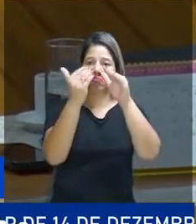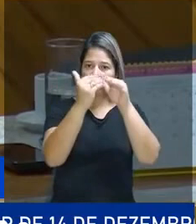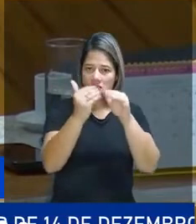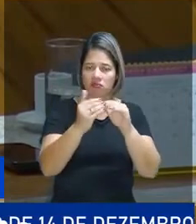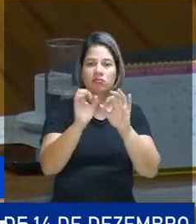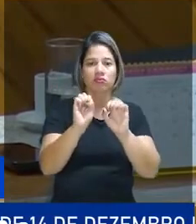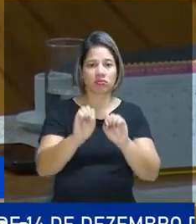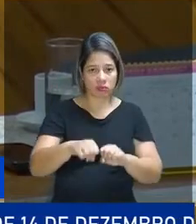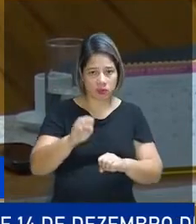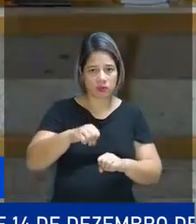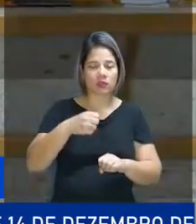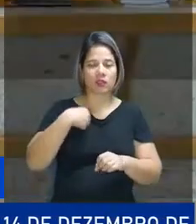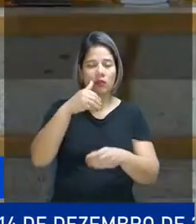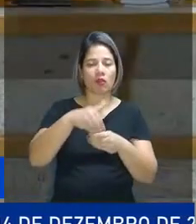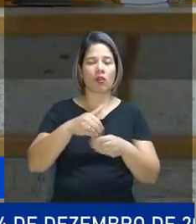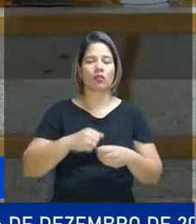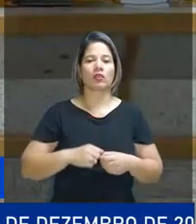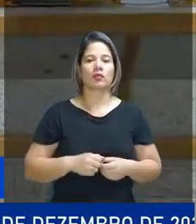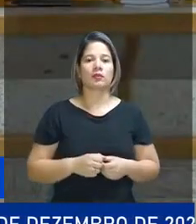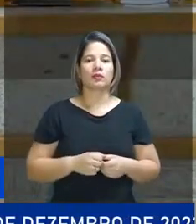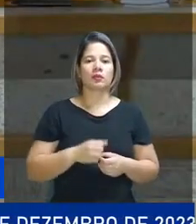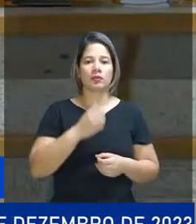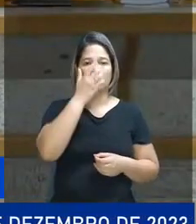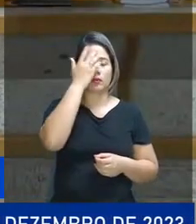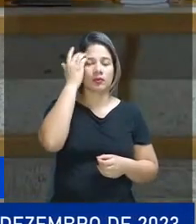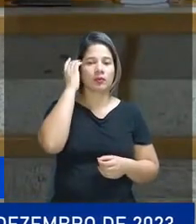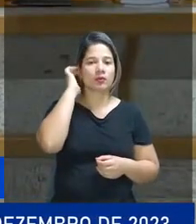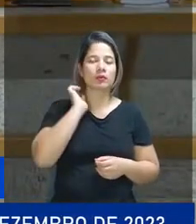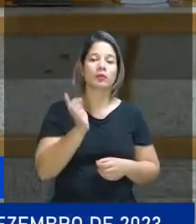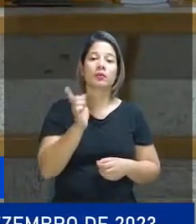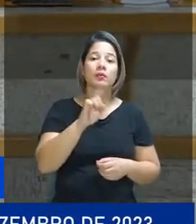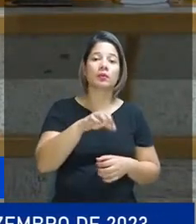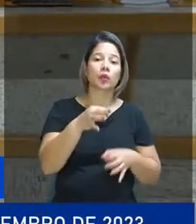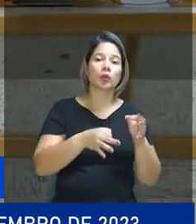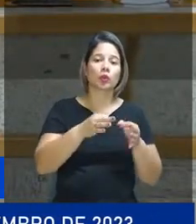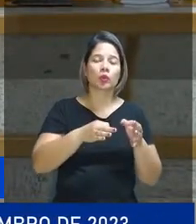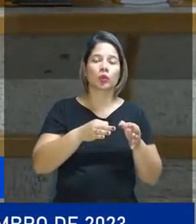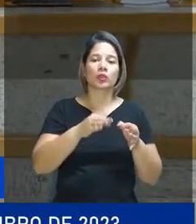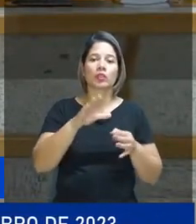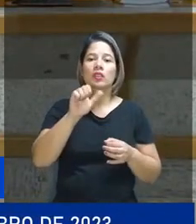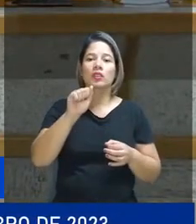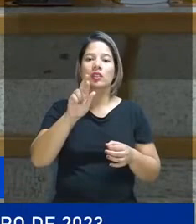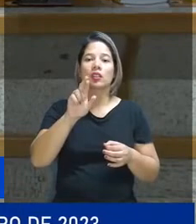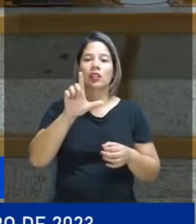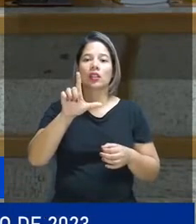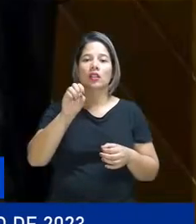acompanho integralmente o eminente relator. Com o voto da juiz Carlos Fernando. Foco na mesa do pleno.